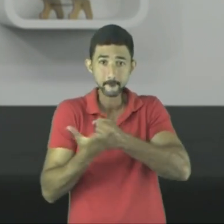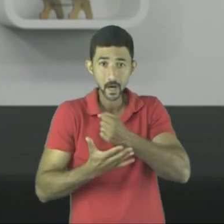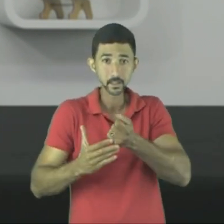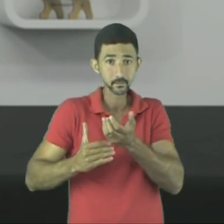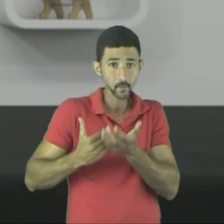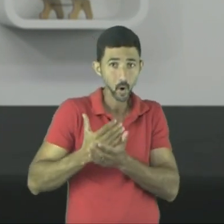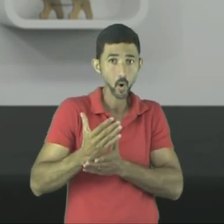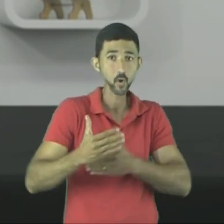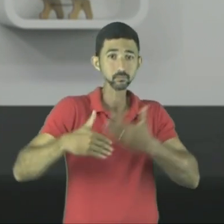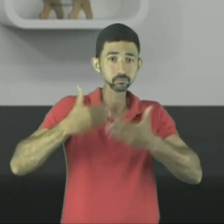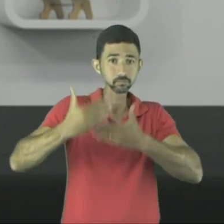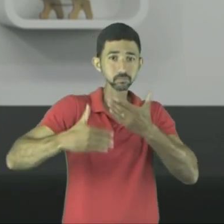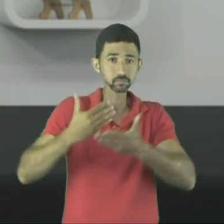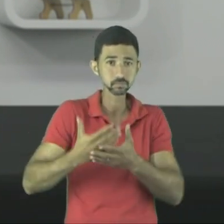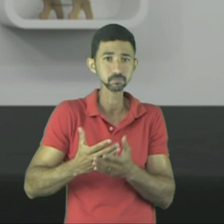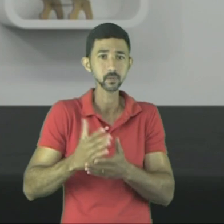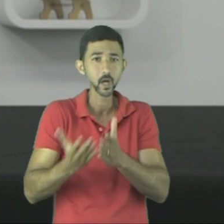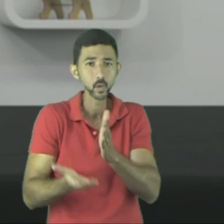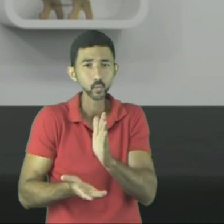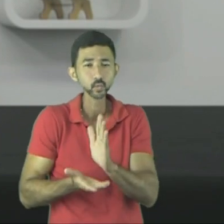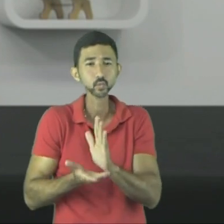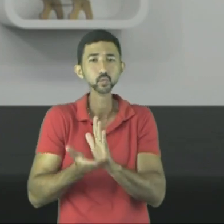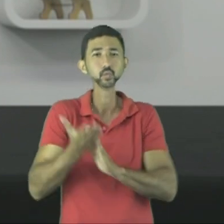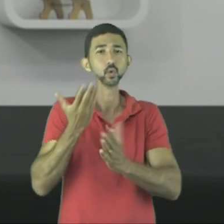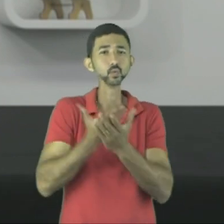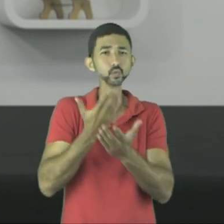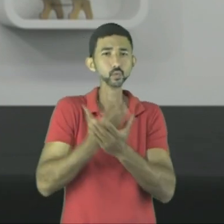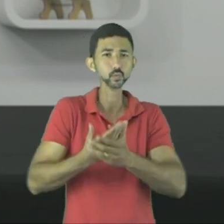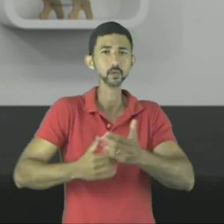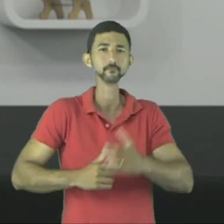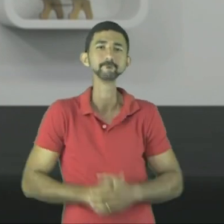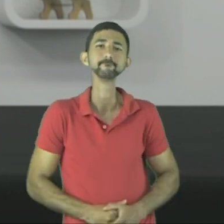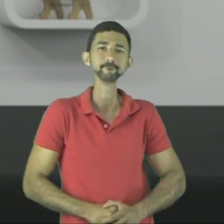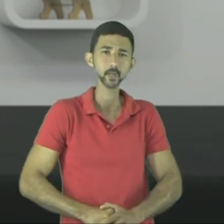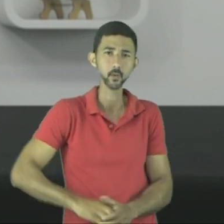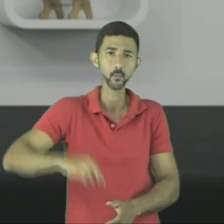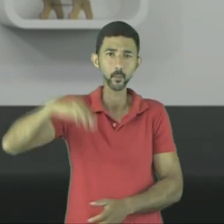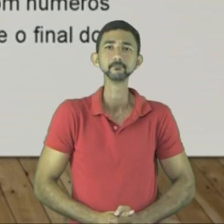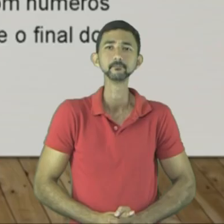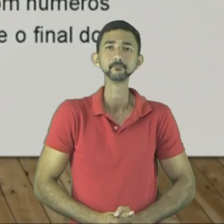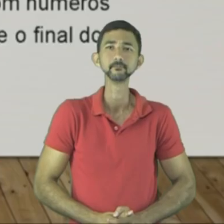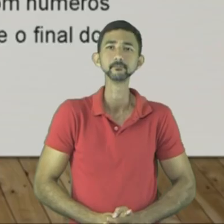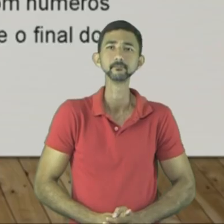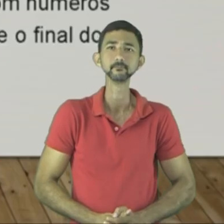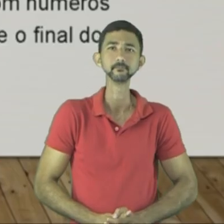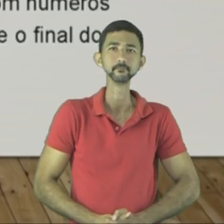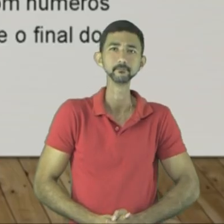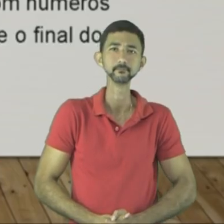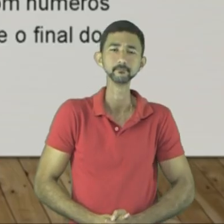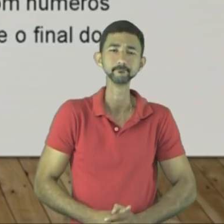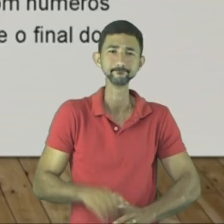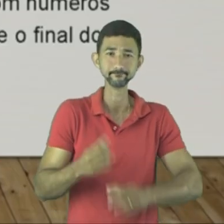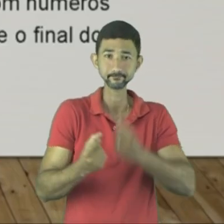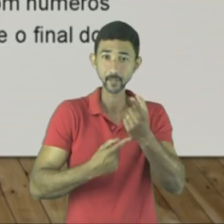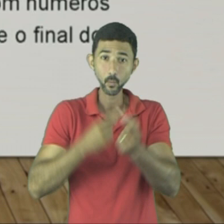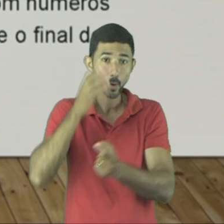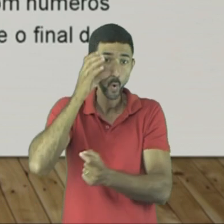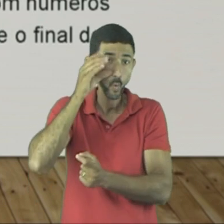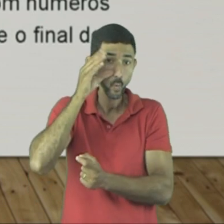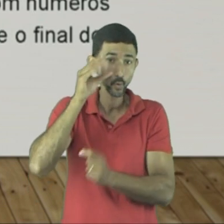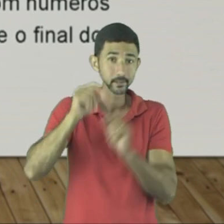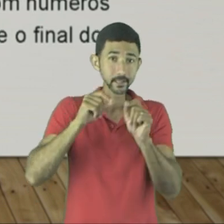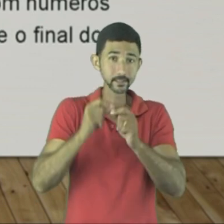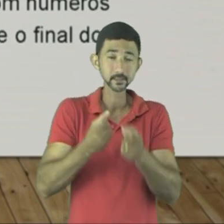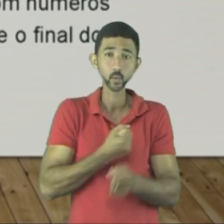nós chegarmos lá no máximo divisor comum e no mínimo divisor comum. E aí nós temos algumas